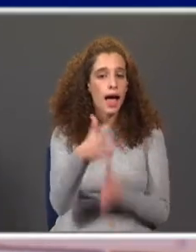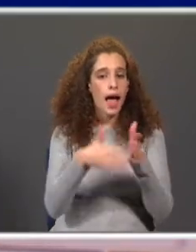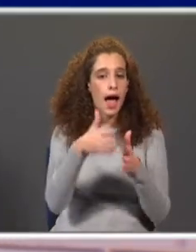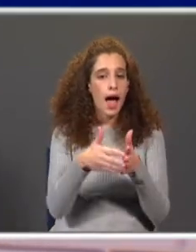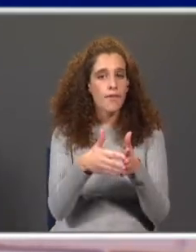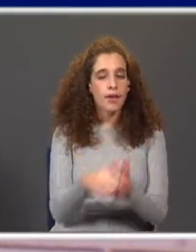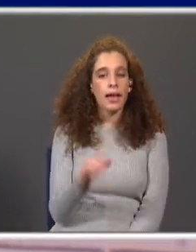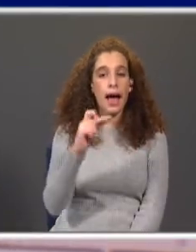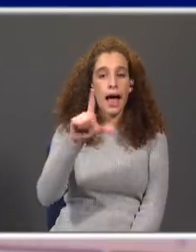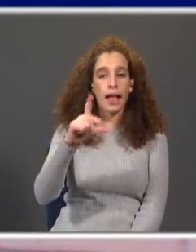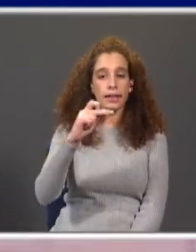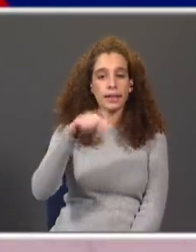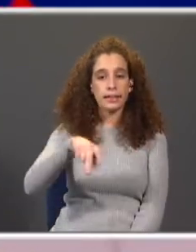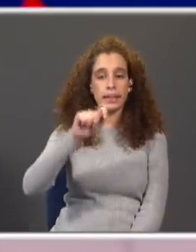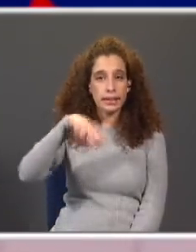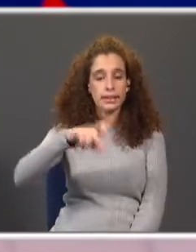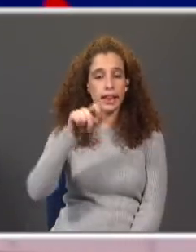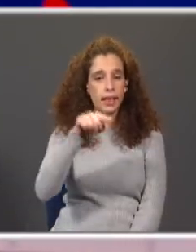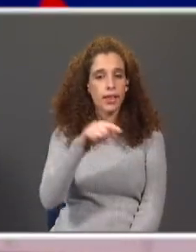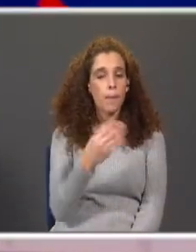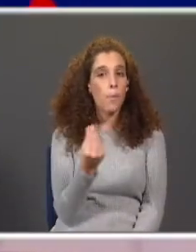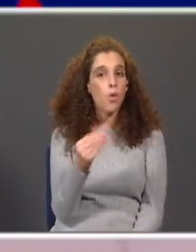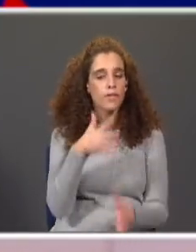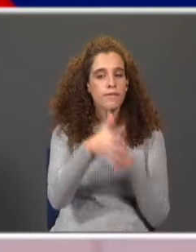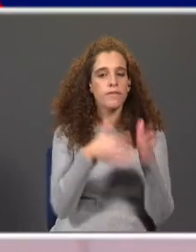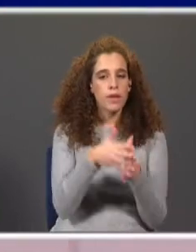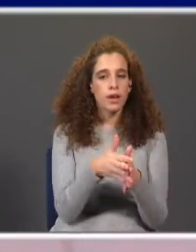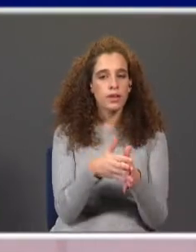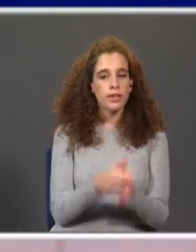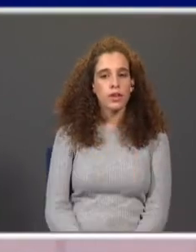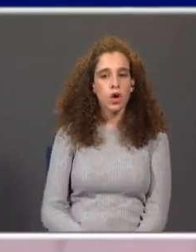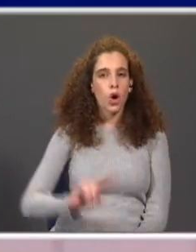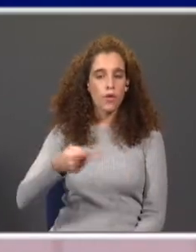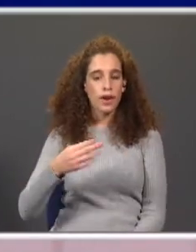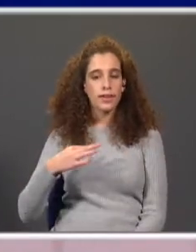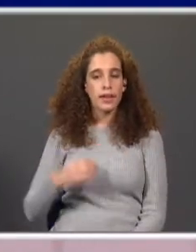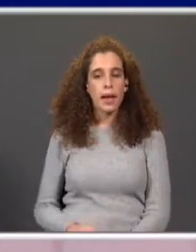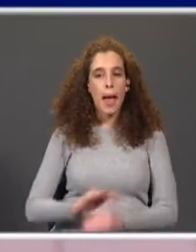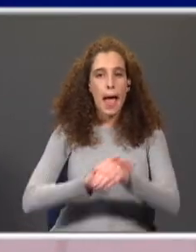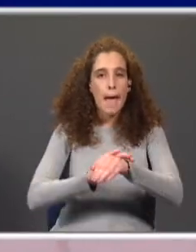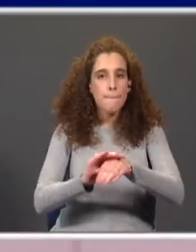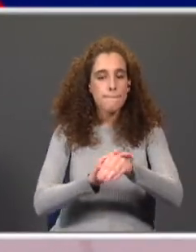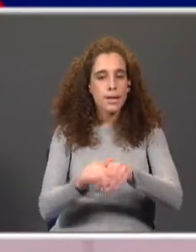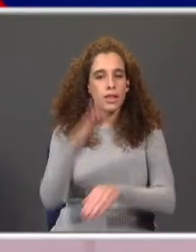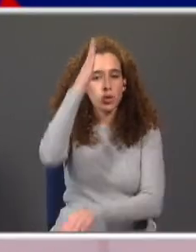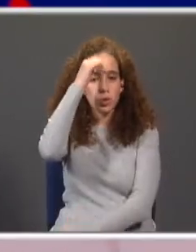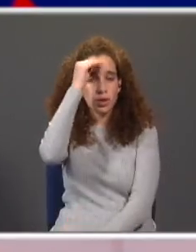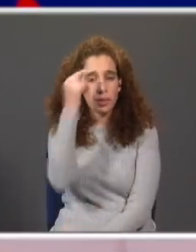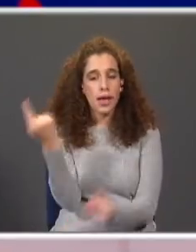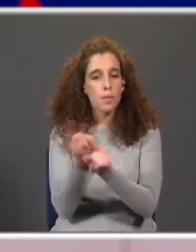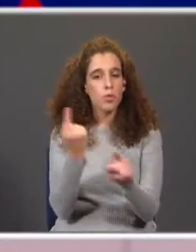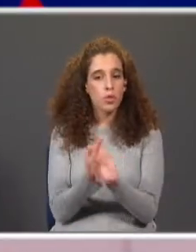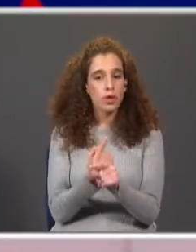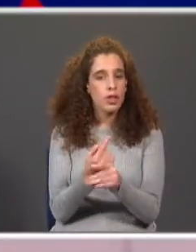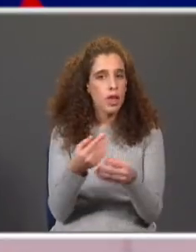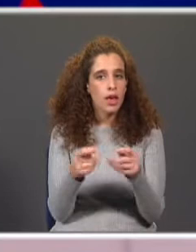e lá há muitas fábricas de cortumes, que são as fábricas que convertem as peles dos animais em produtos que não se